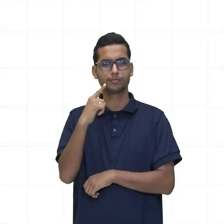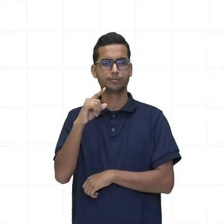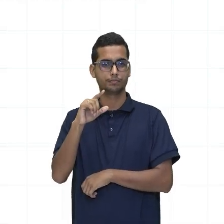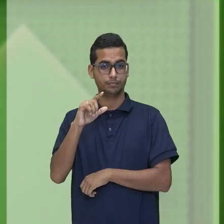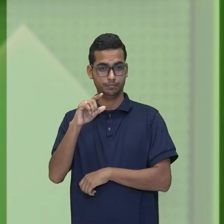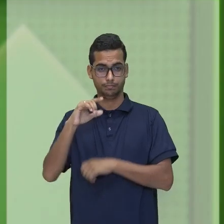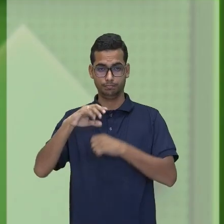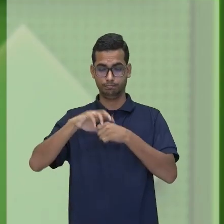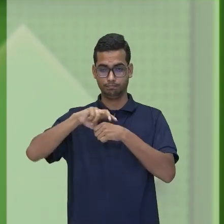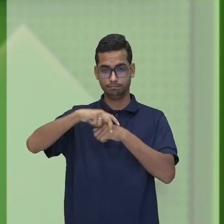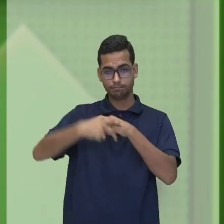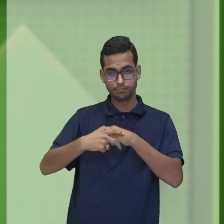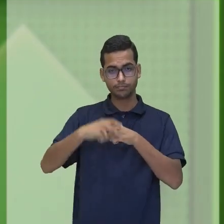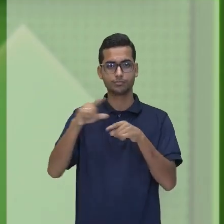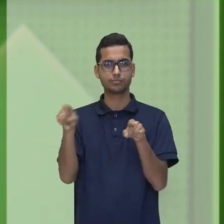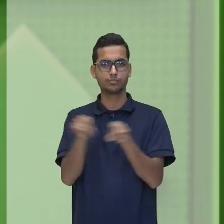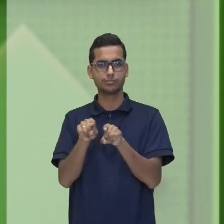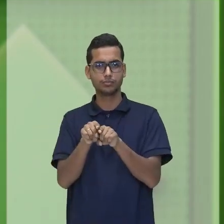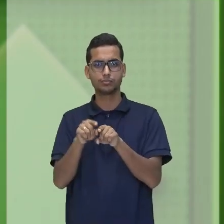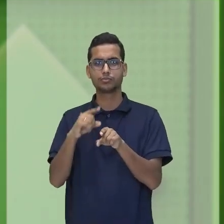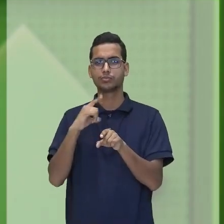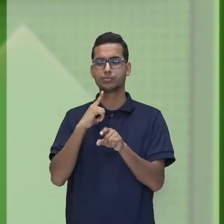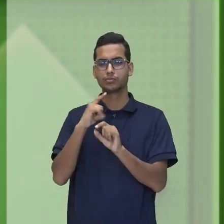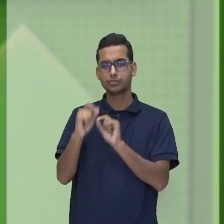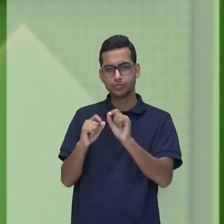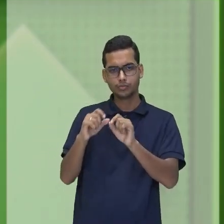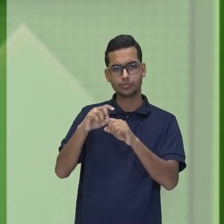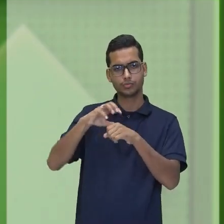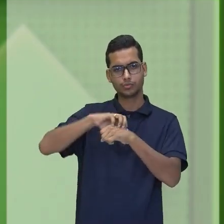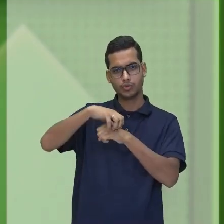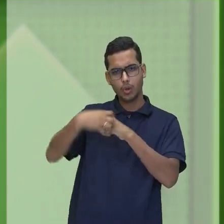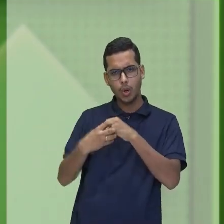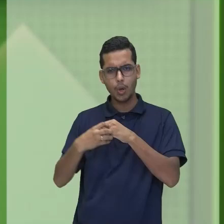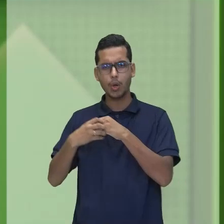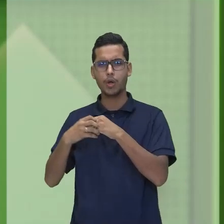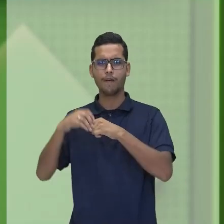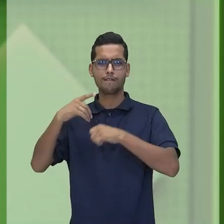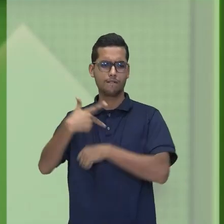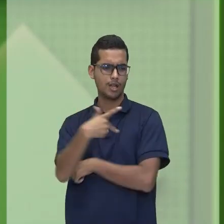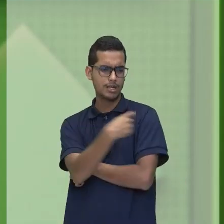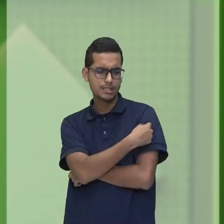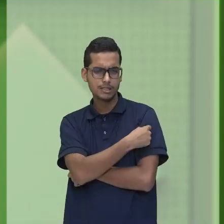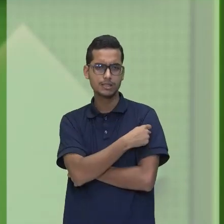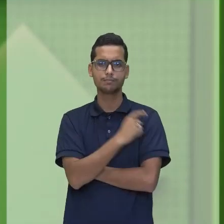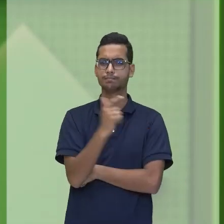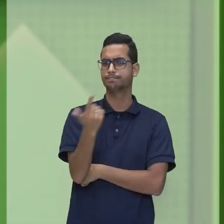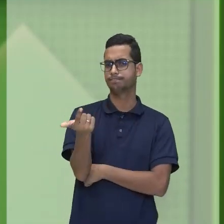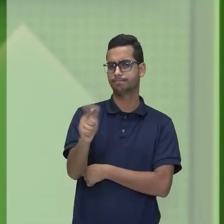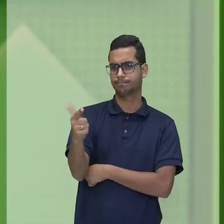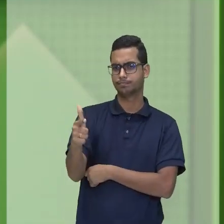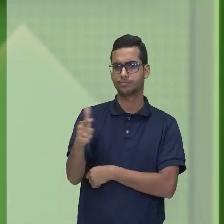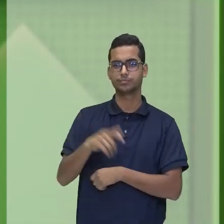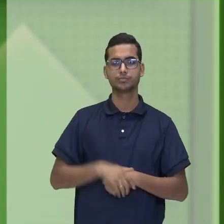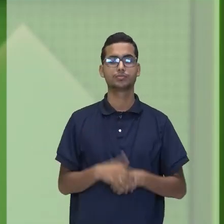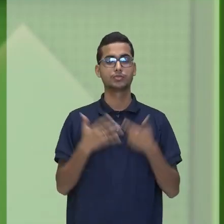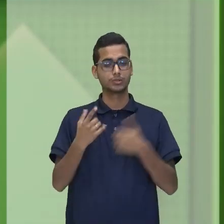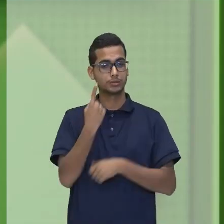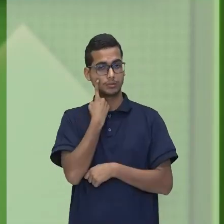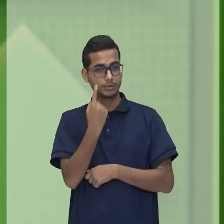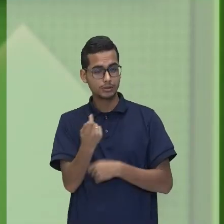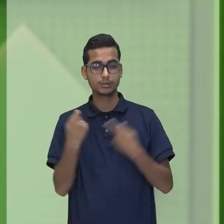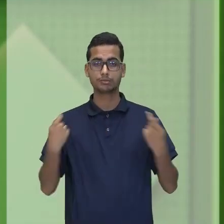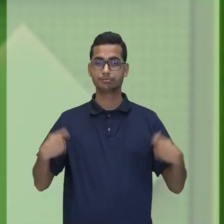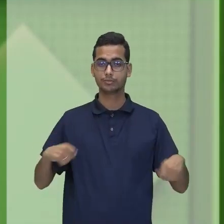realmente evitando que esse mosquito se prolifere, que ele esteja presente aí nas nossas residências, né? Então, nós